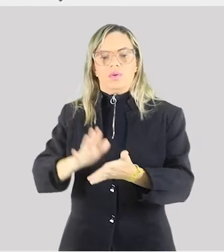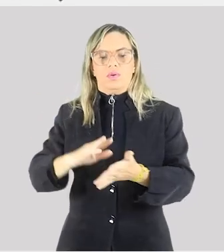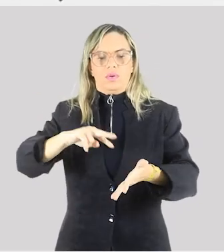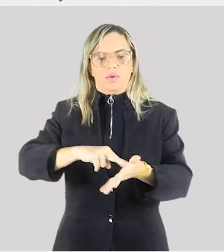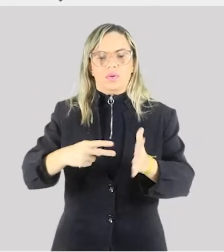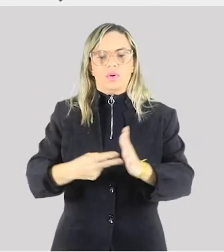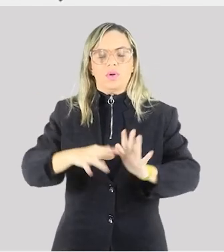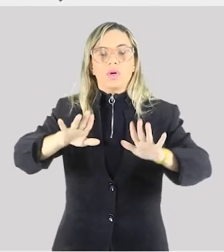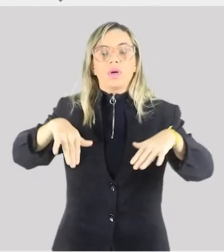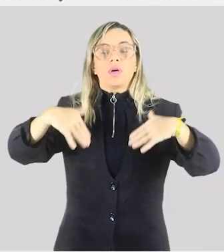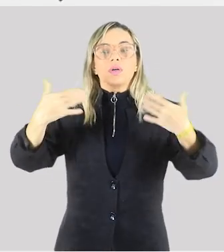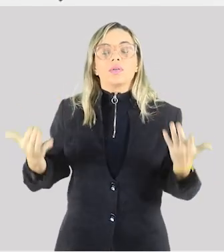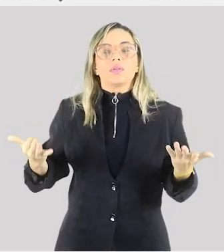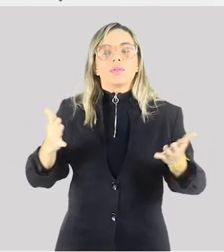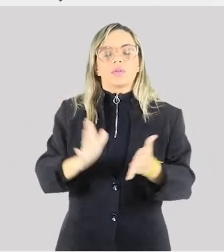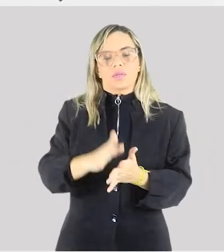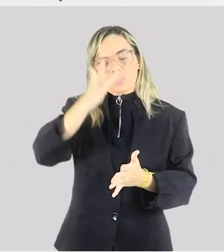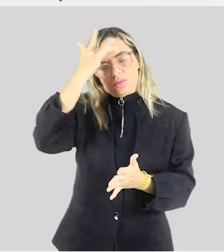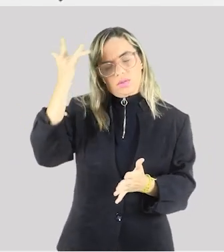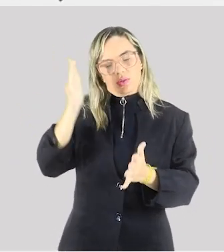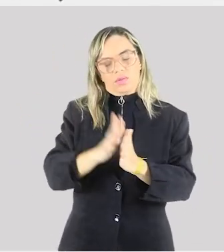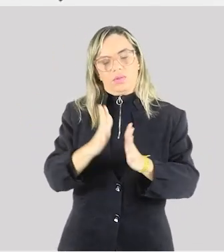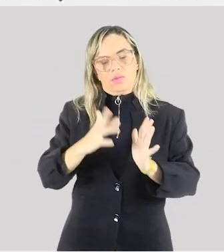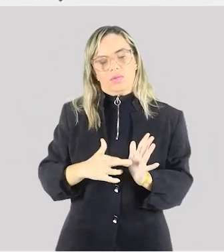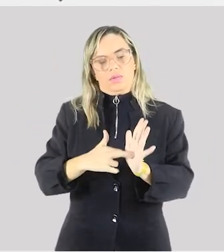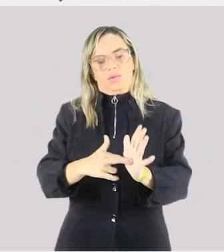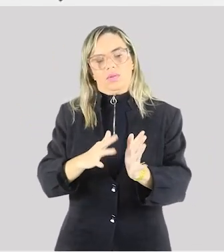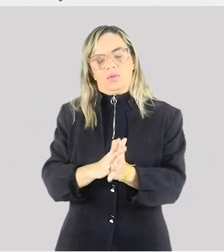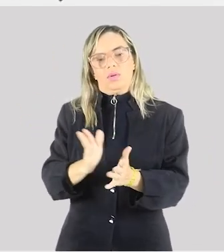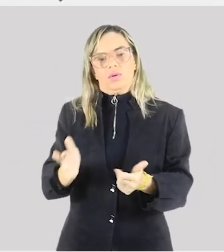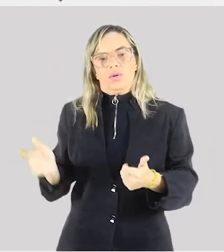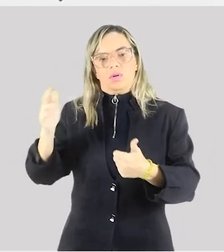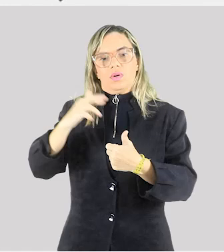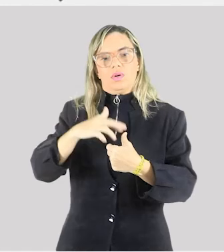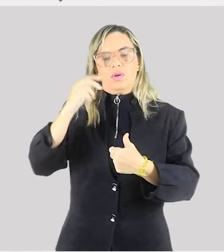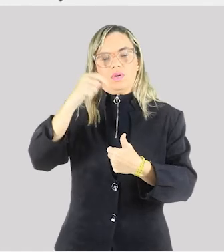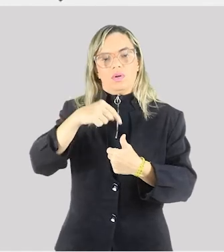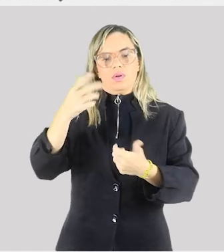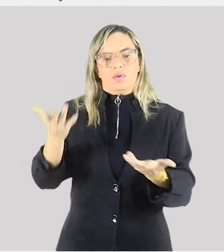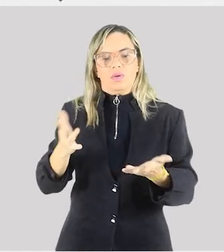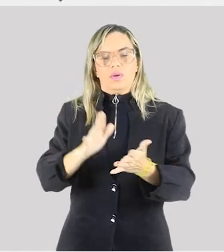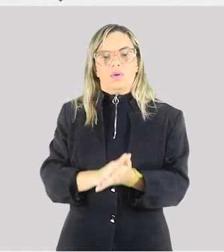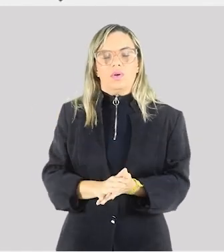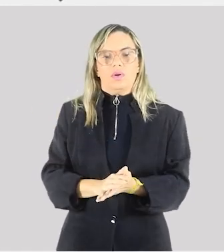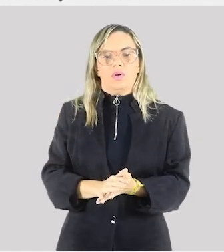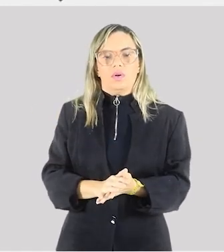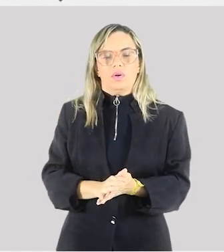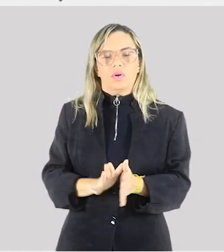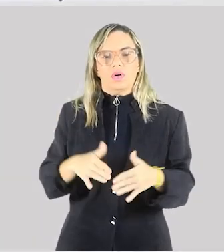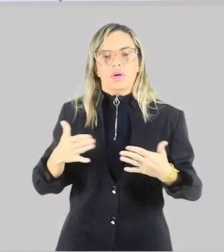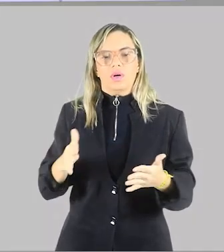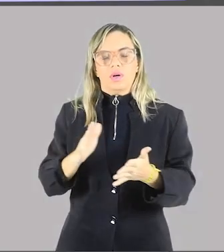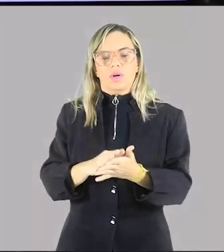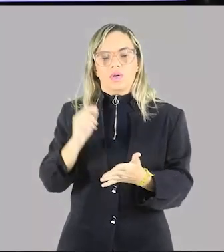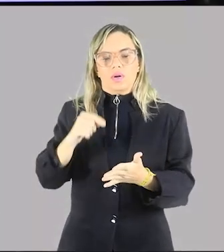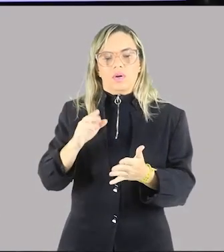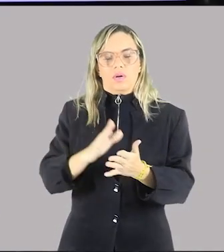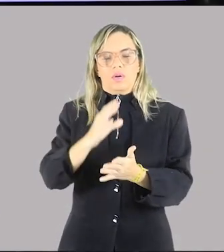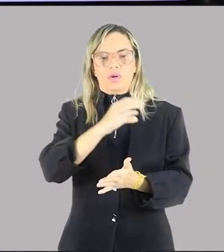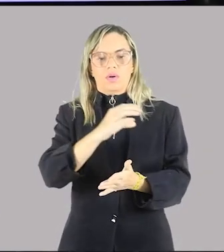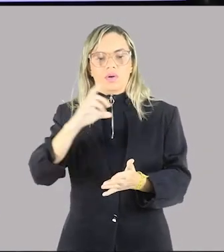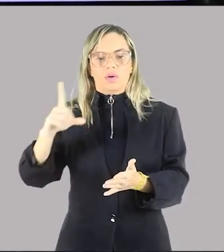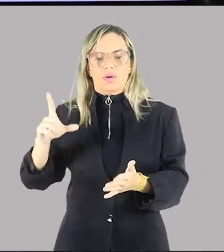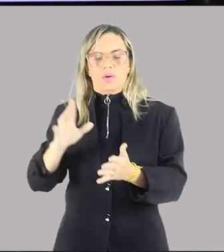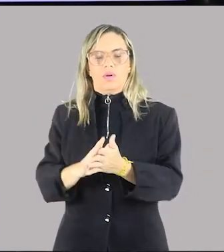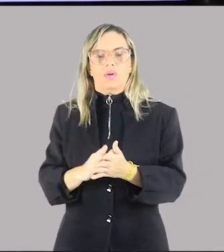quem são os agentes públicos, perfeito? Quem são os agentes públicos? E é nesse sentido também nós vamos classificar os agentes públicos